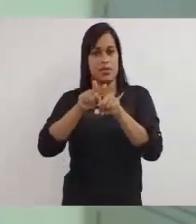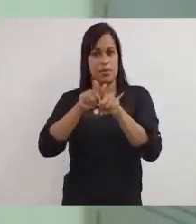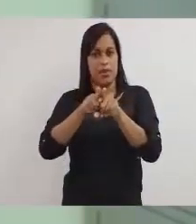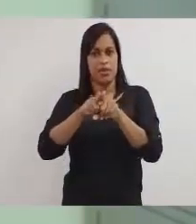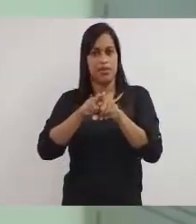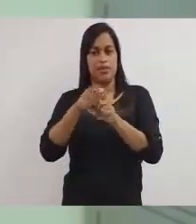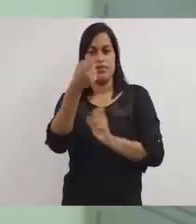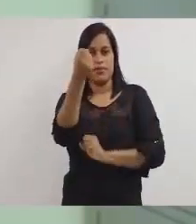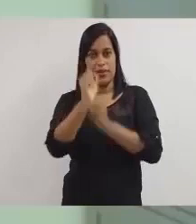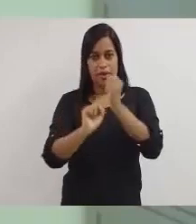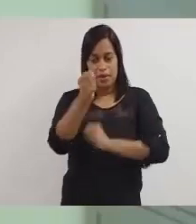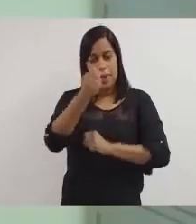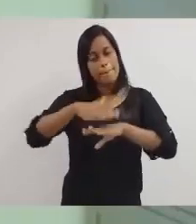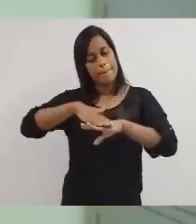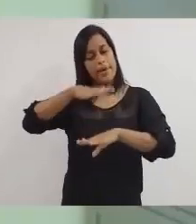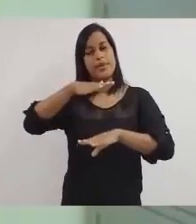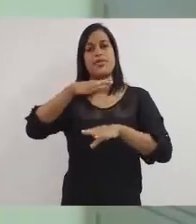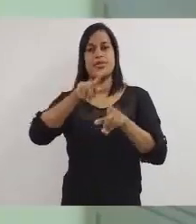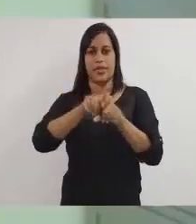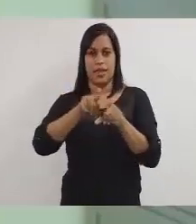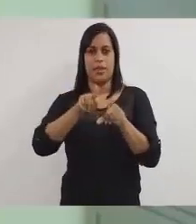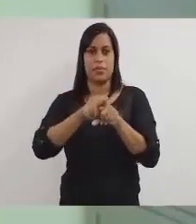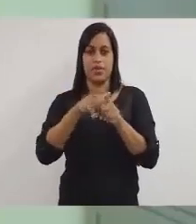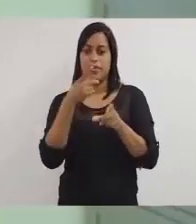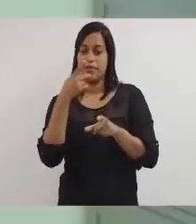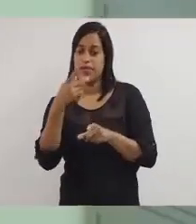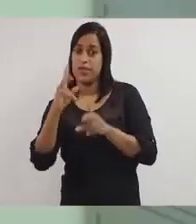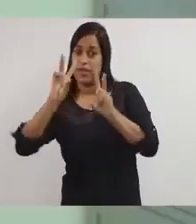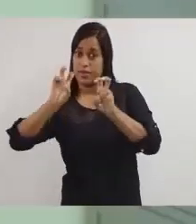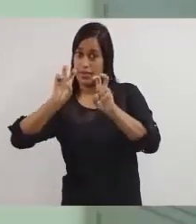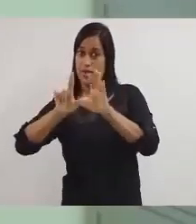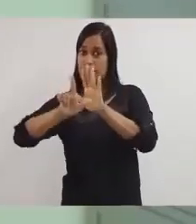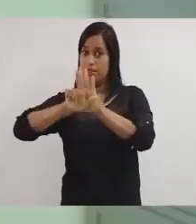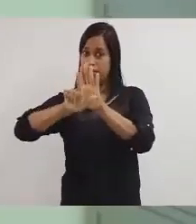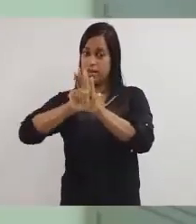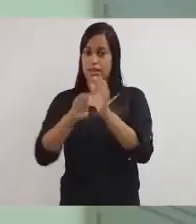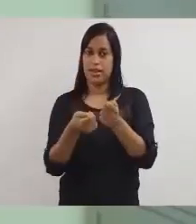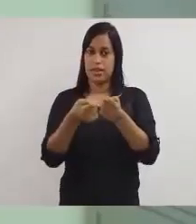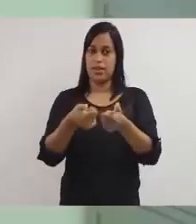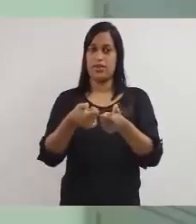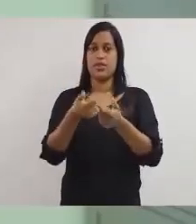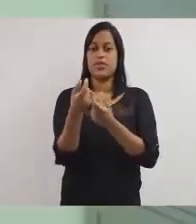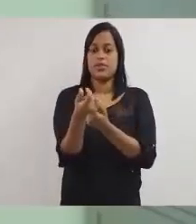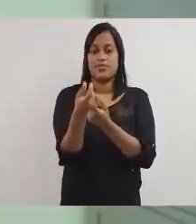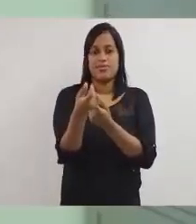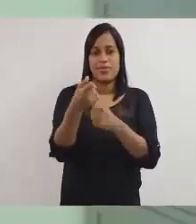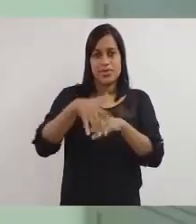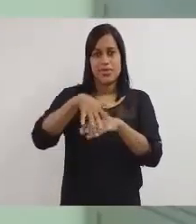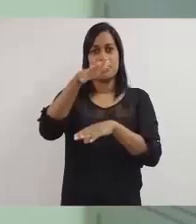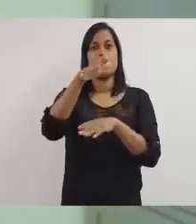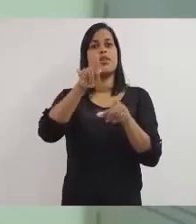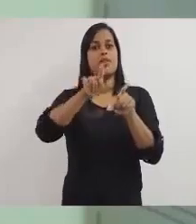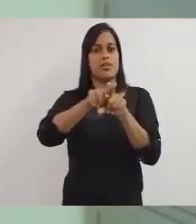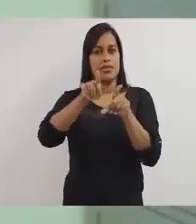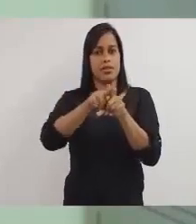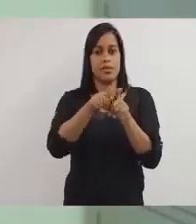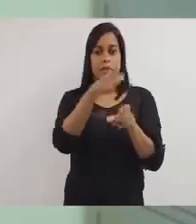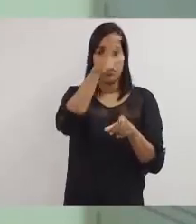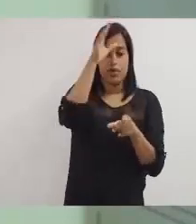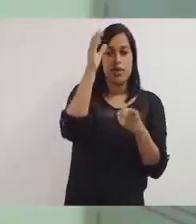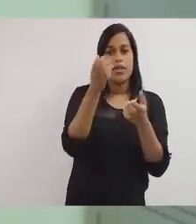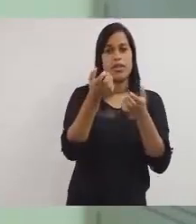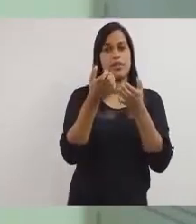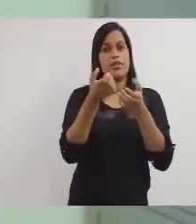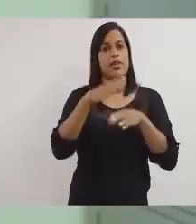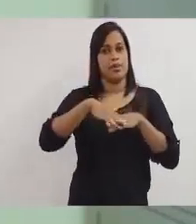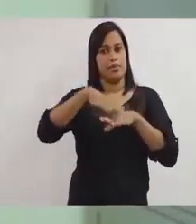mais. Então, falou-se em lei da oferta, quando o preço aumenta, o consumo aumenta, movimento